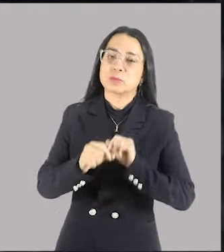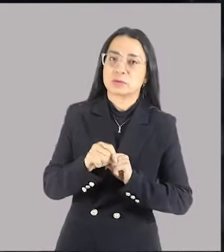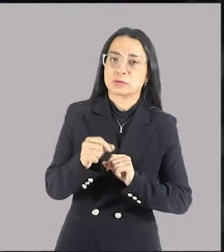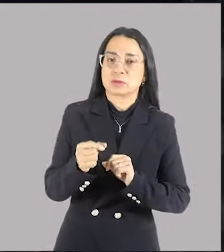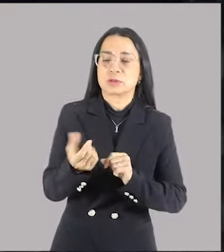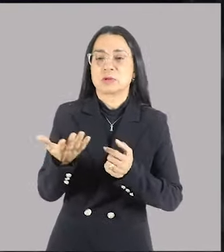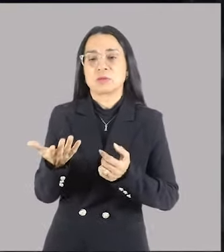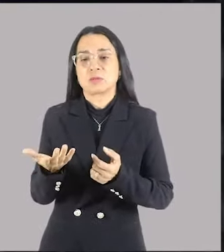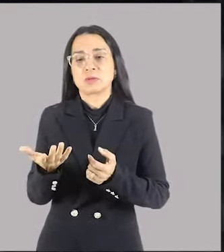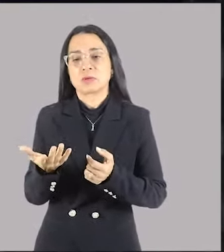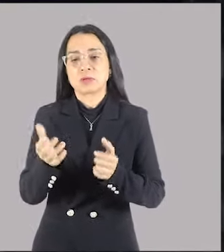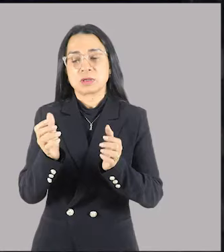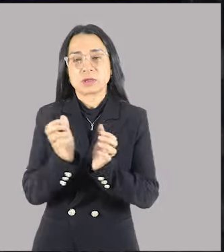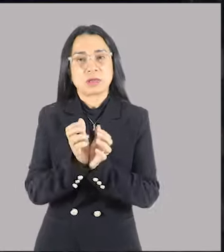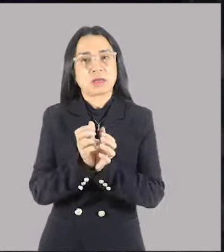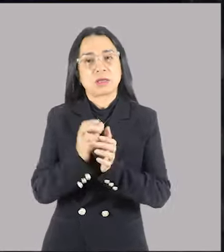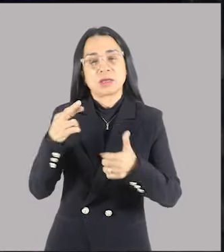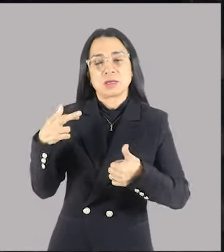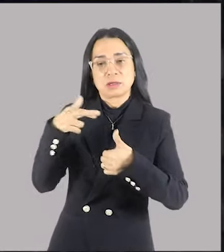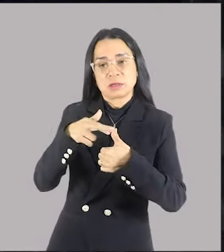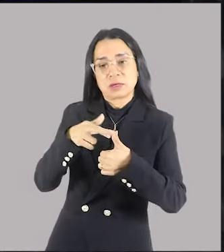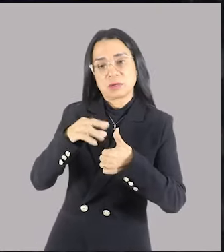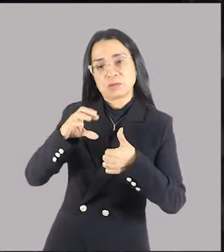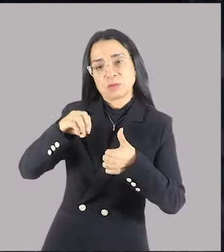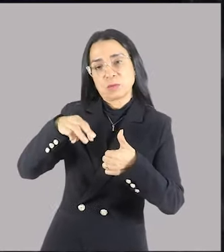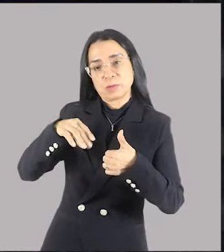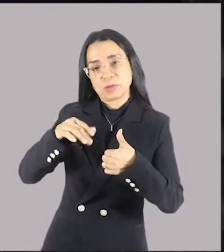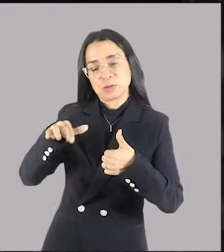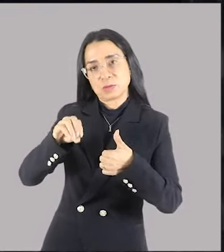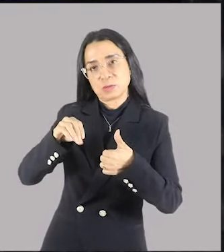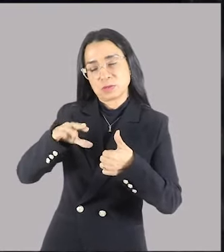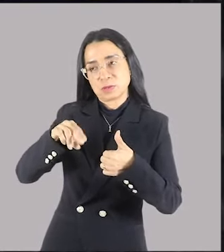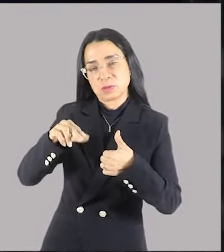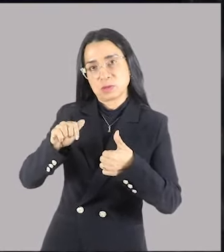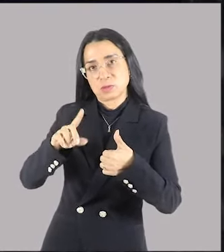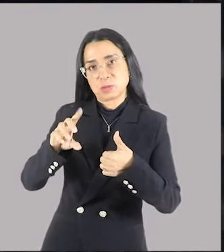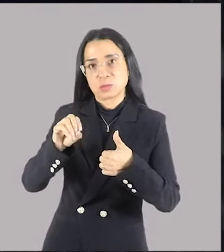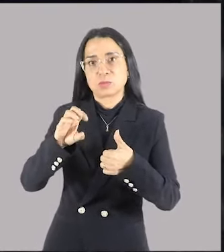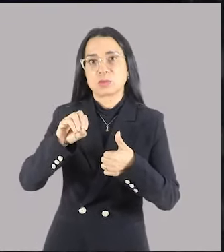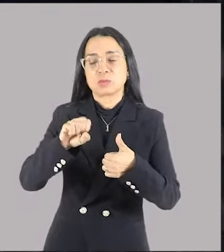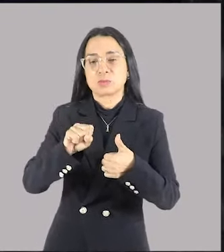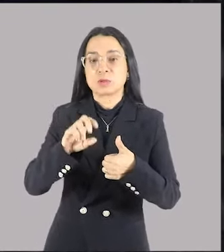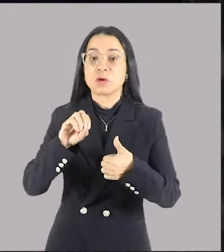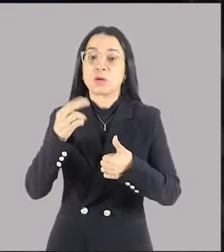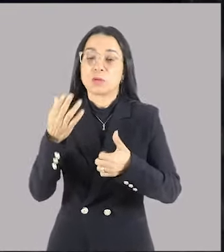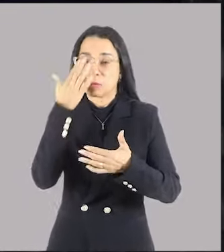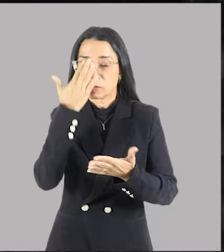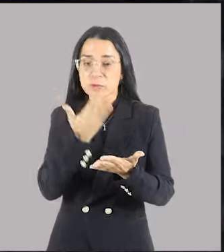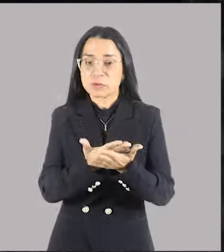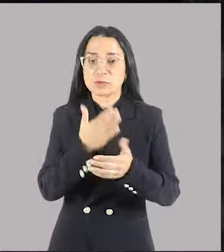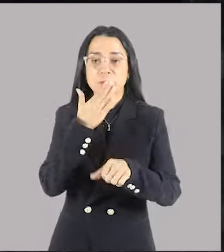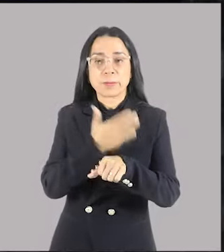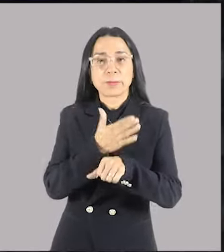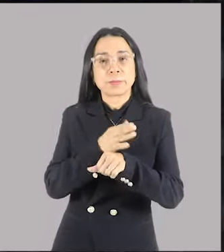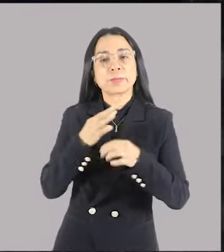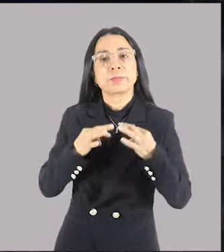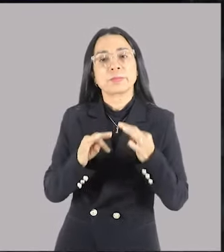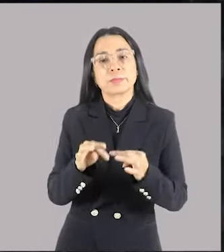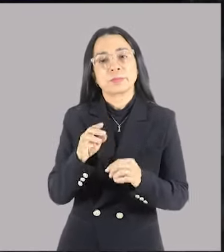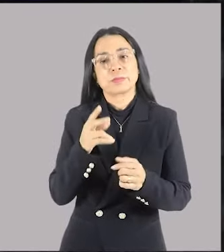em comissão que estão em cargos de comissão cargos comissionados cargos de confiança perfeito atividades técnicas devem ser